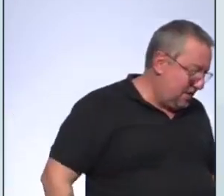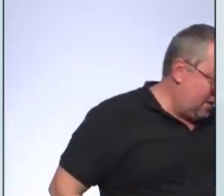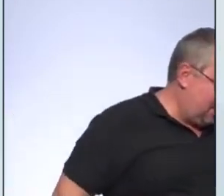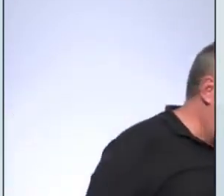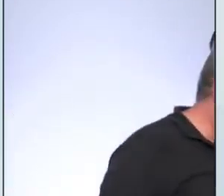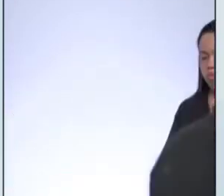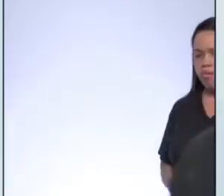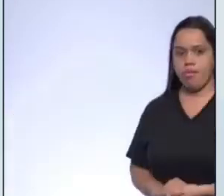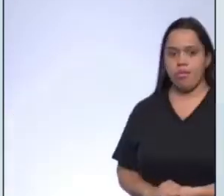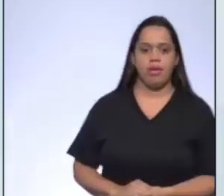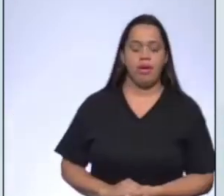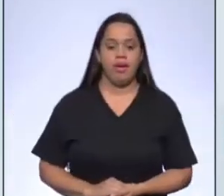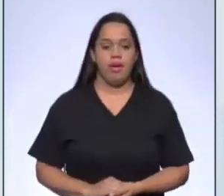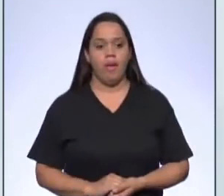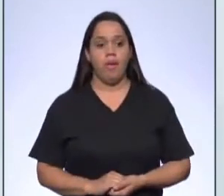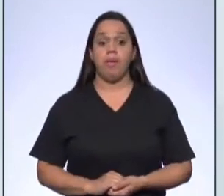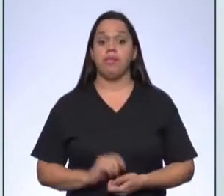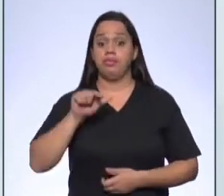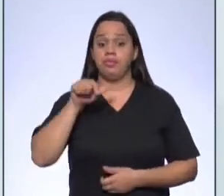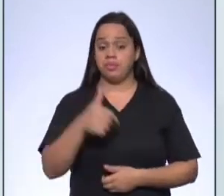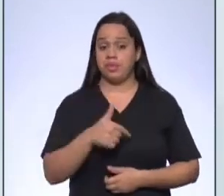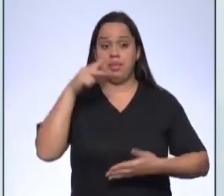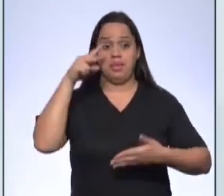Após a leitura das imagens,